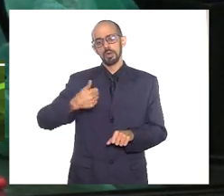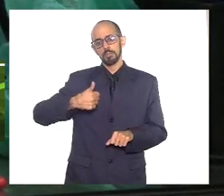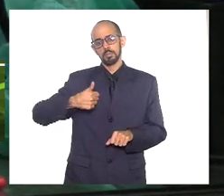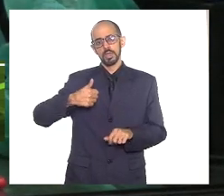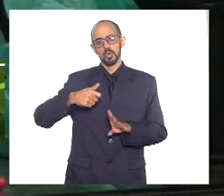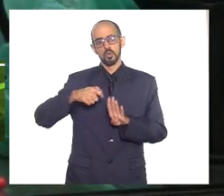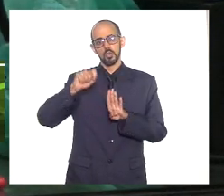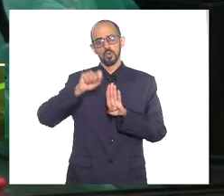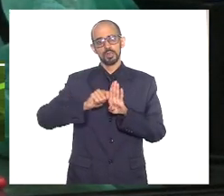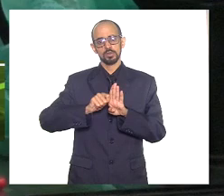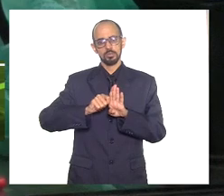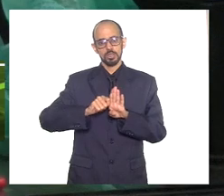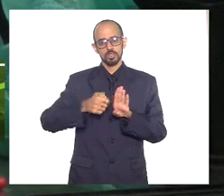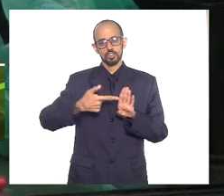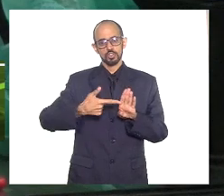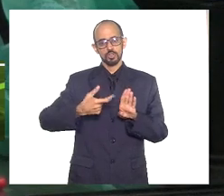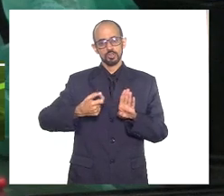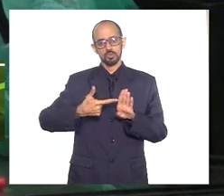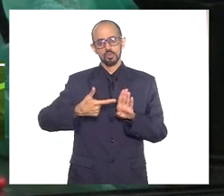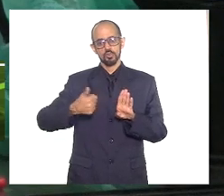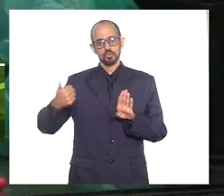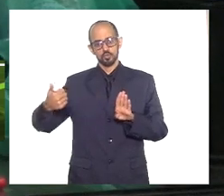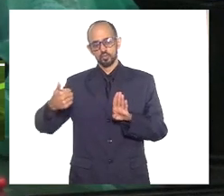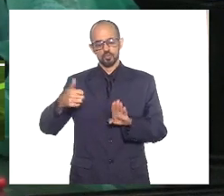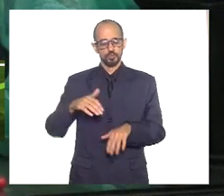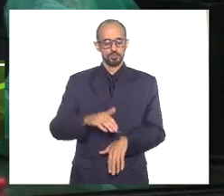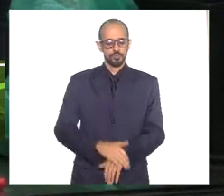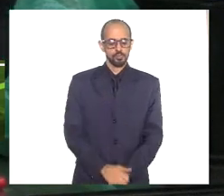de 2021.